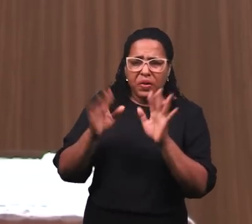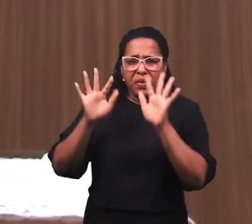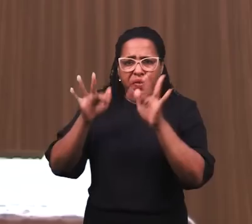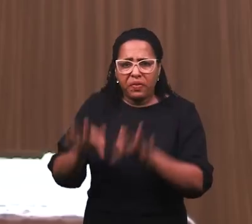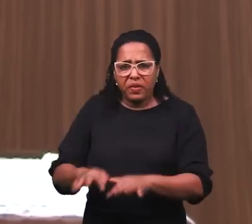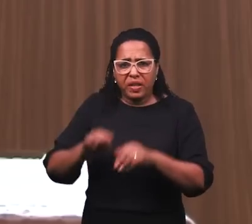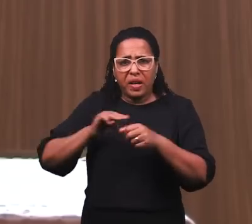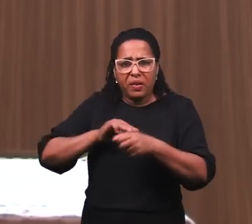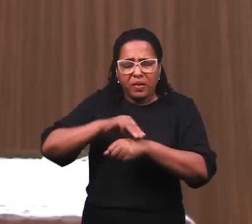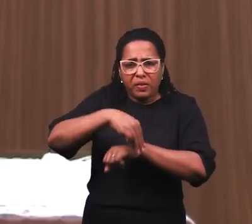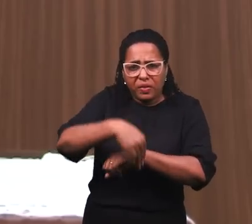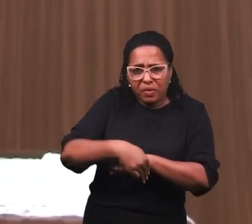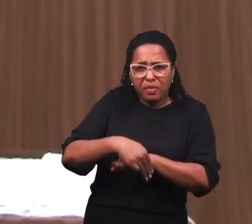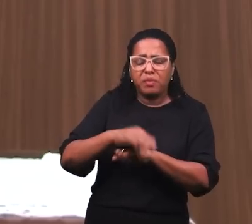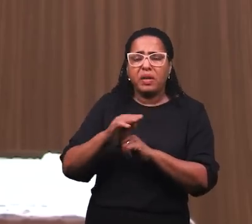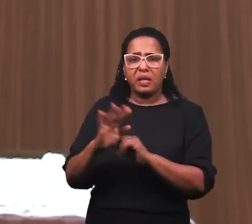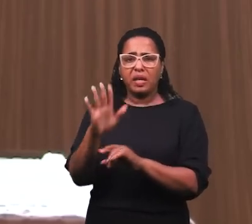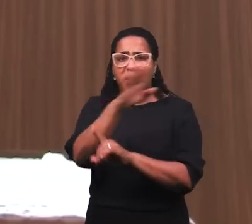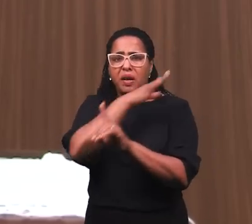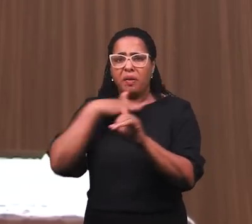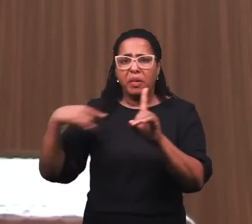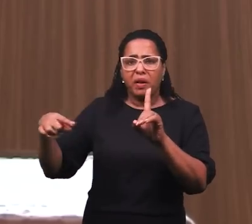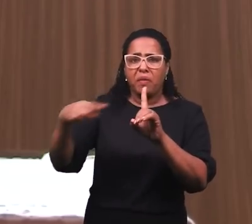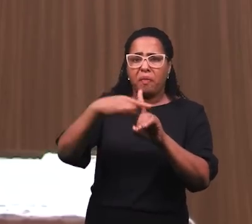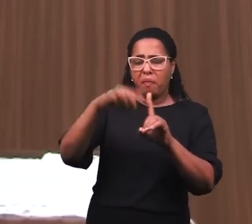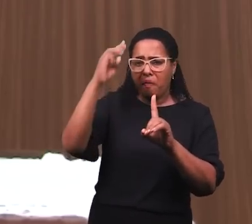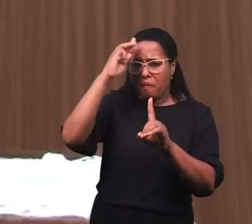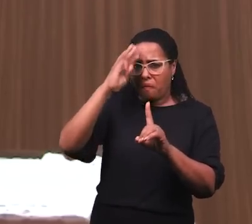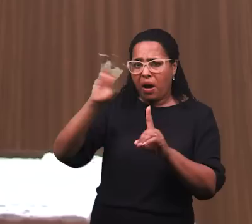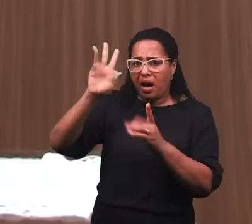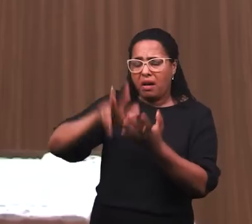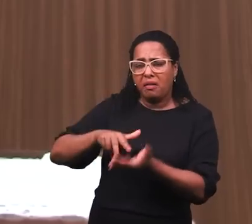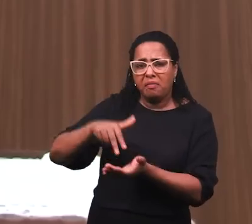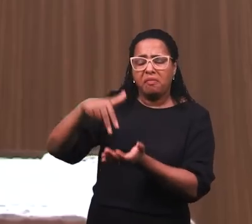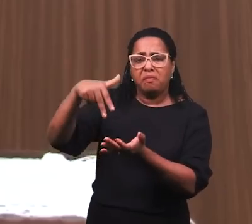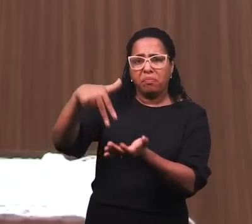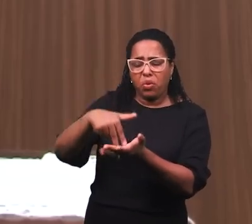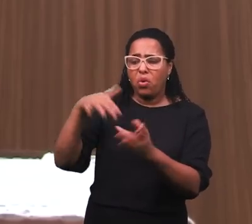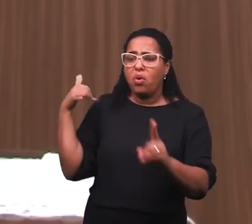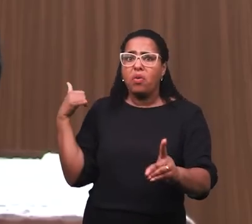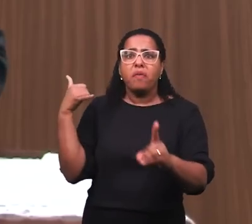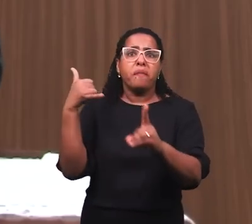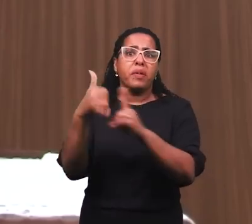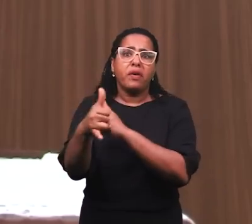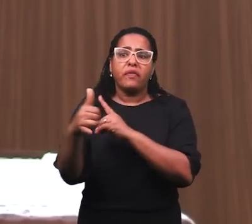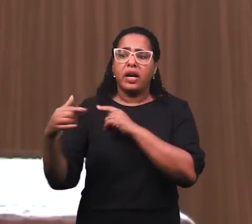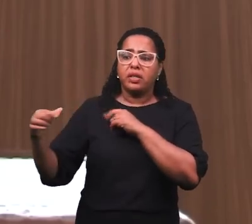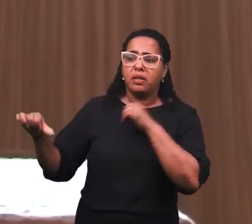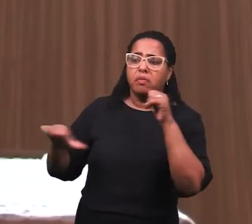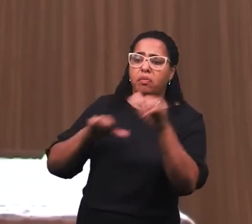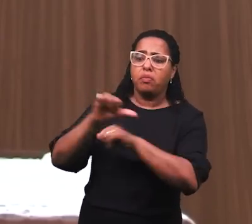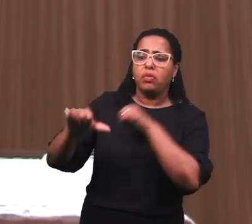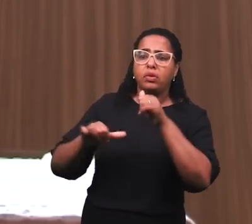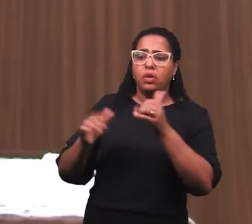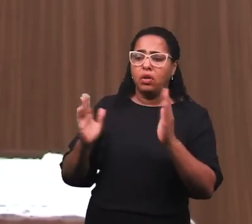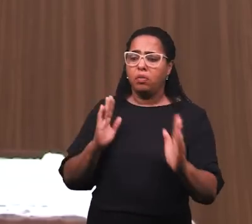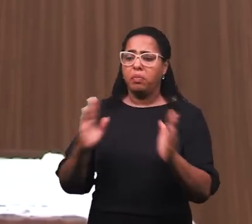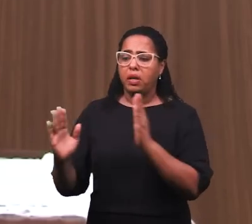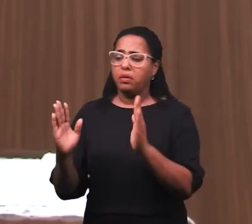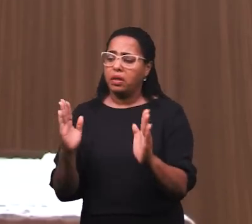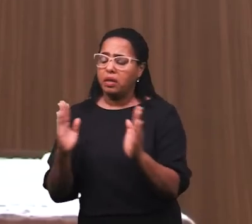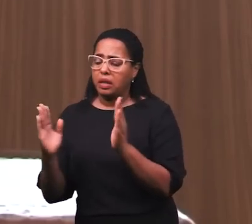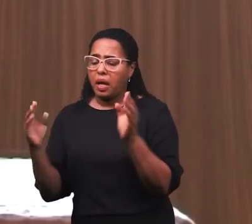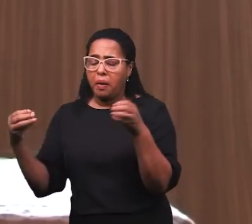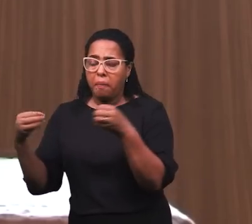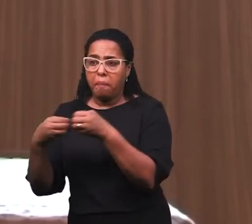para a sua morte e ressurreição. É profético porque ele transfere para os nossos dias que se aproxima do arrebatamento,